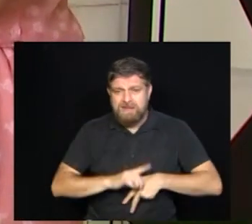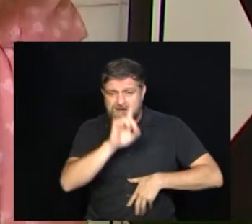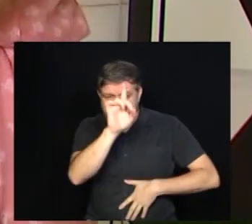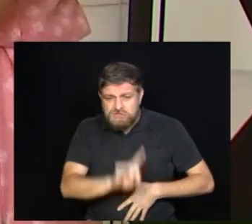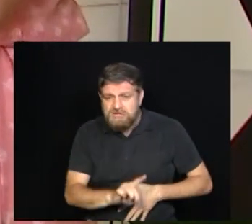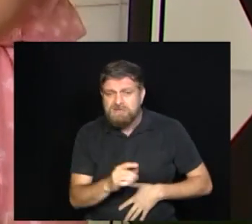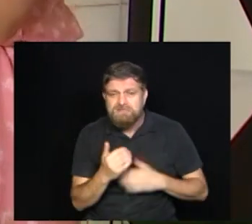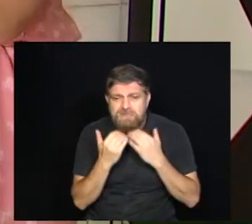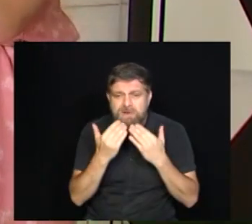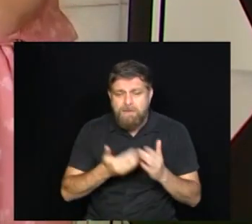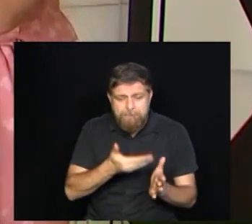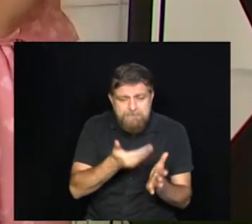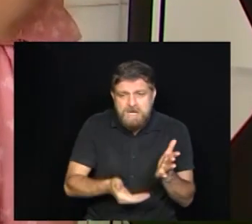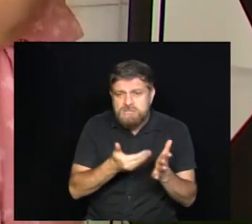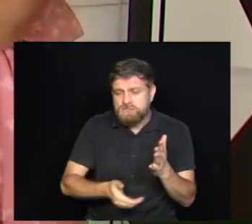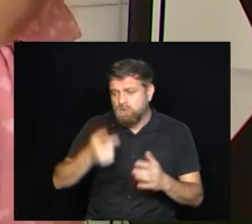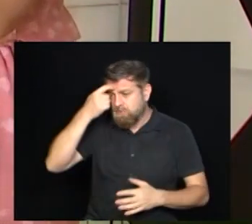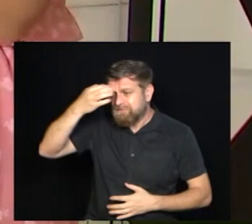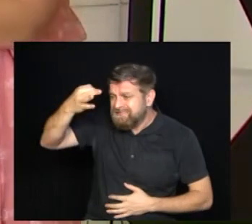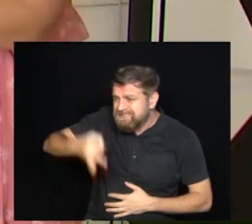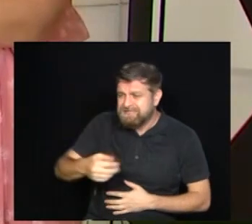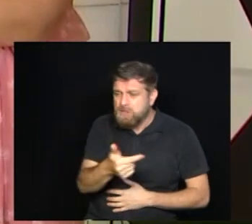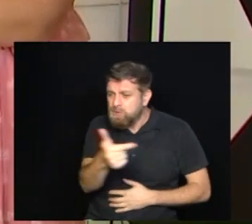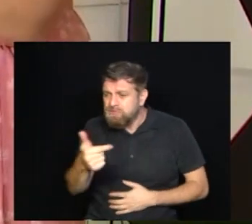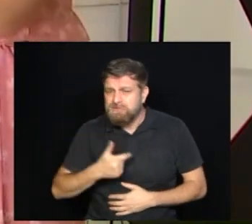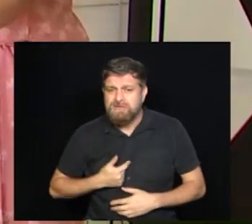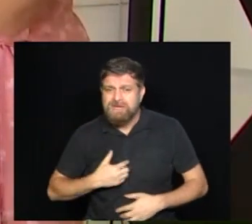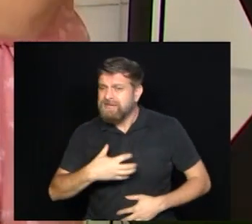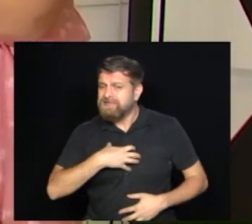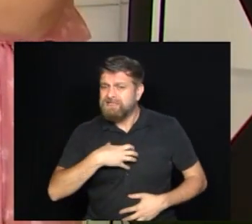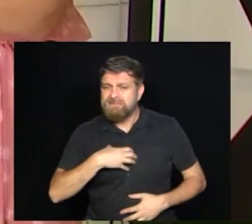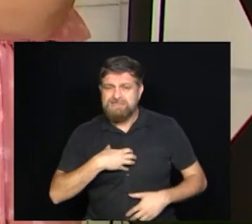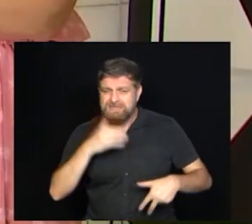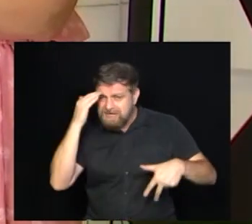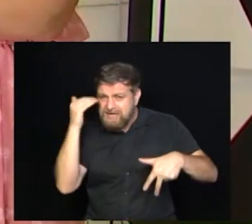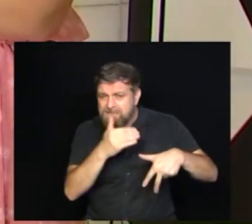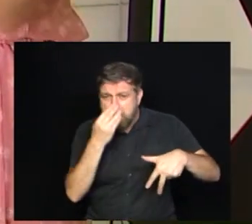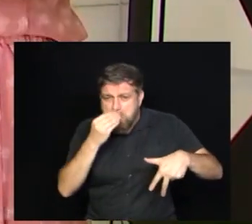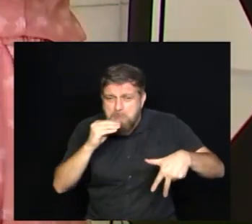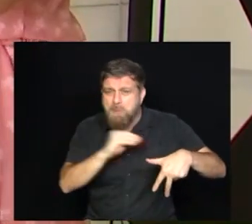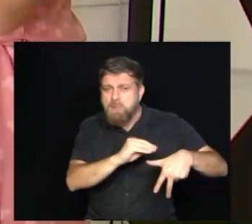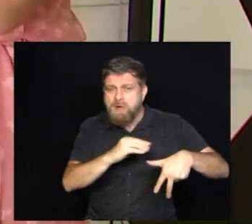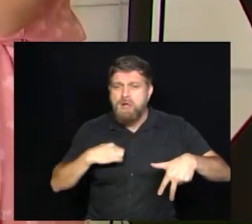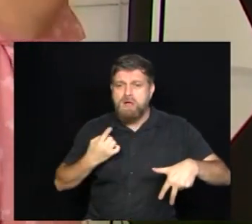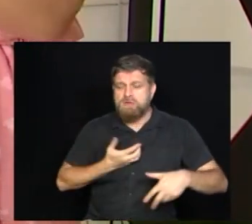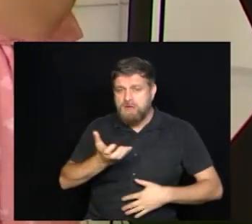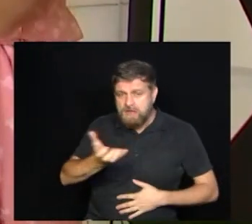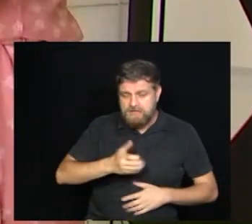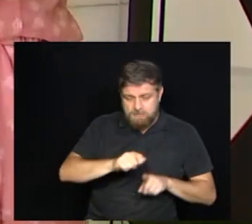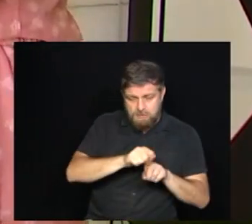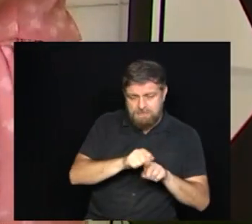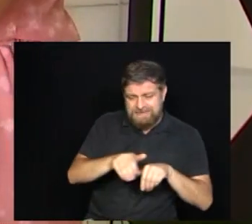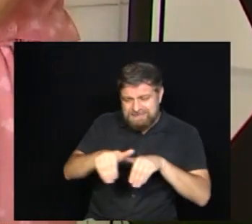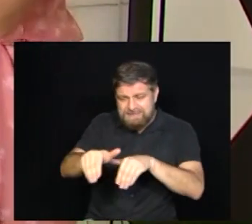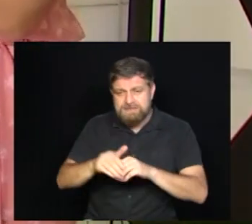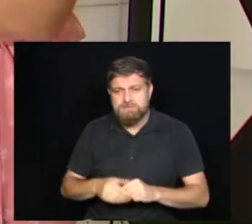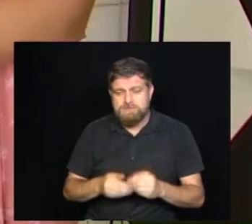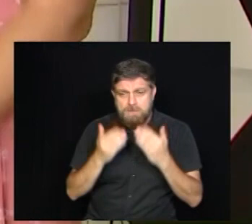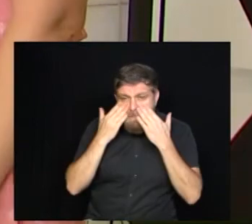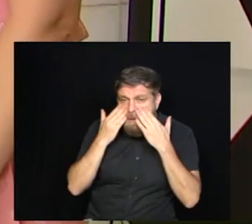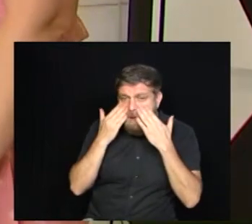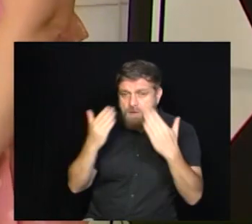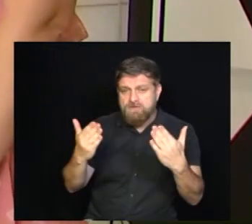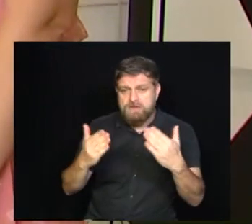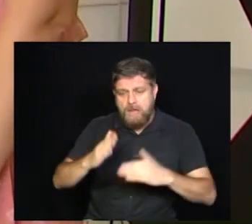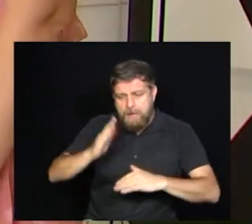respeitado, ela não tem a conscientização, ela não tem respeito e acessibilidade. É isso que nós queremos fazer. Esse mês de setembro ser uma vitrine para todas